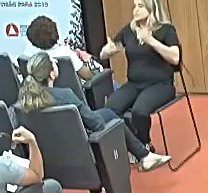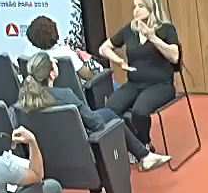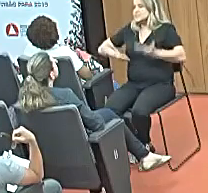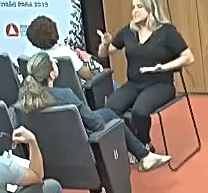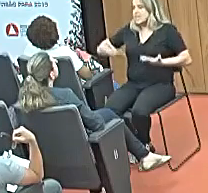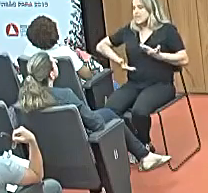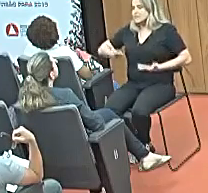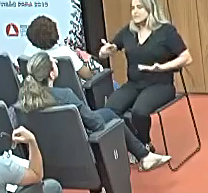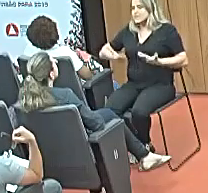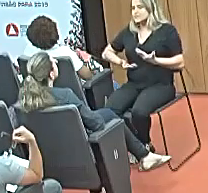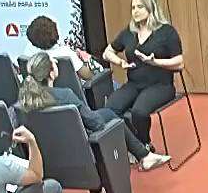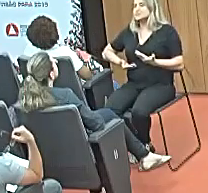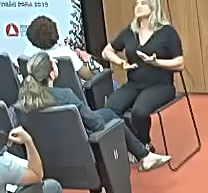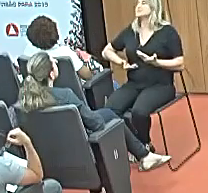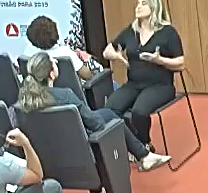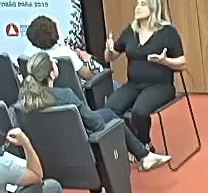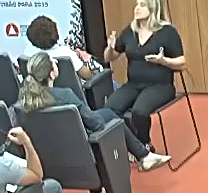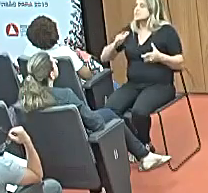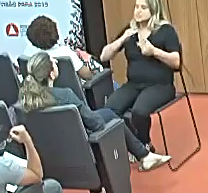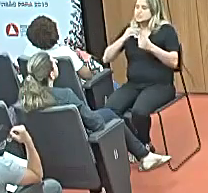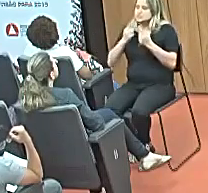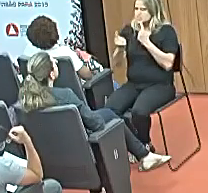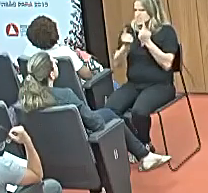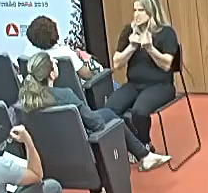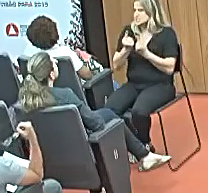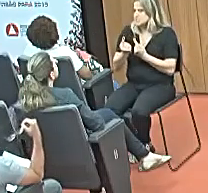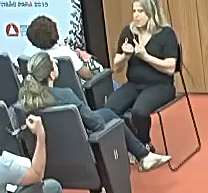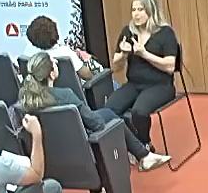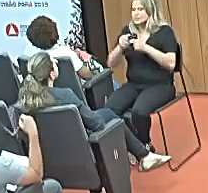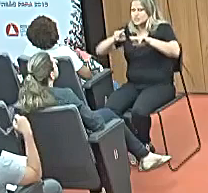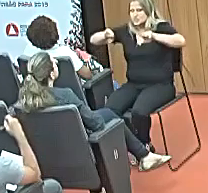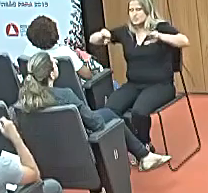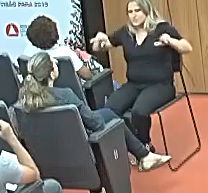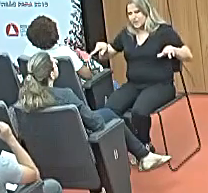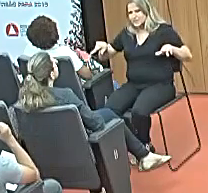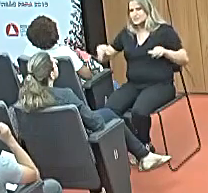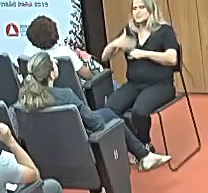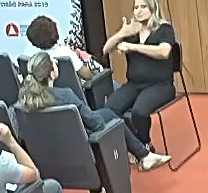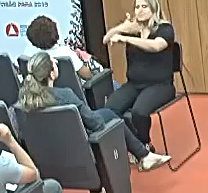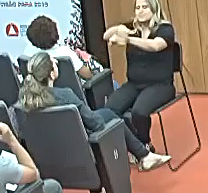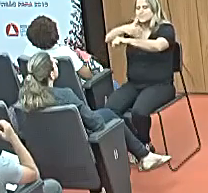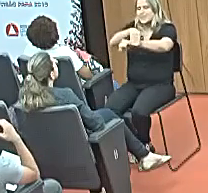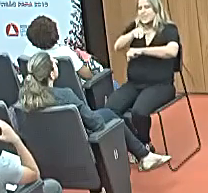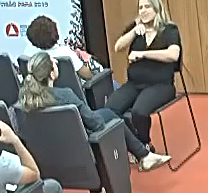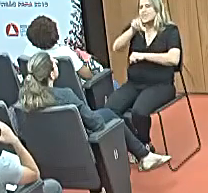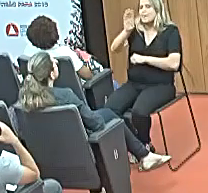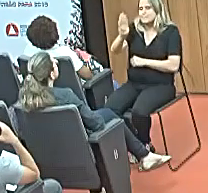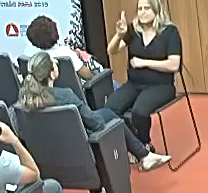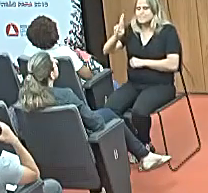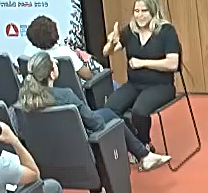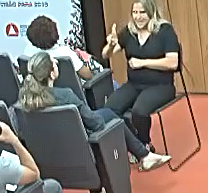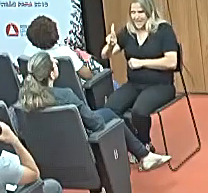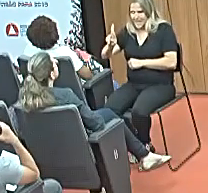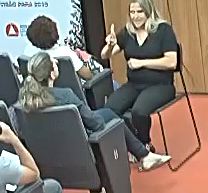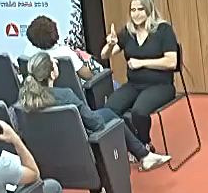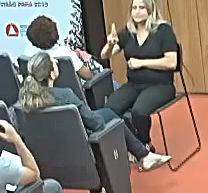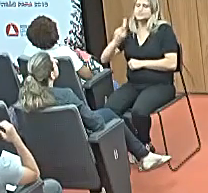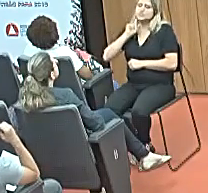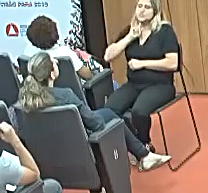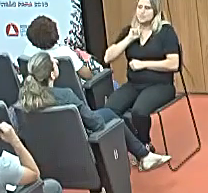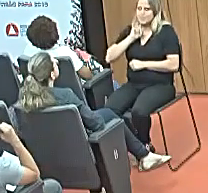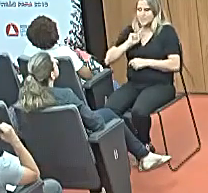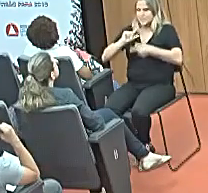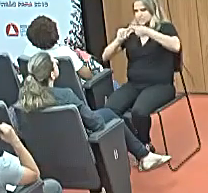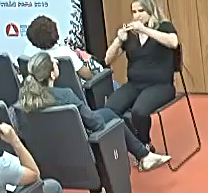transporte 79 estradas de mim na infraestrutura e logística